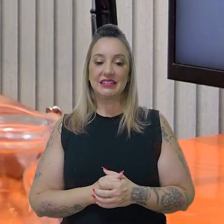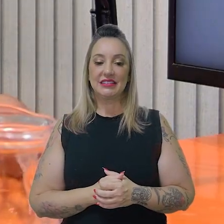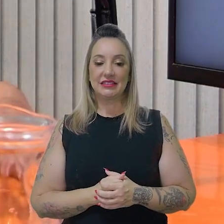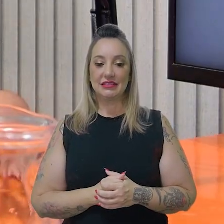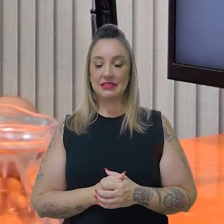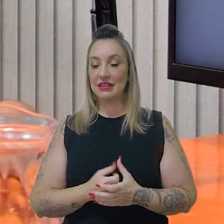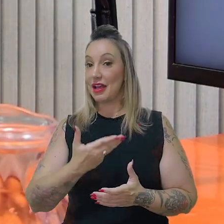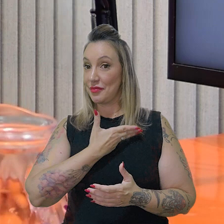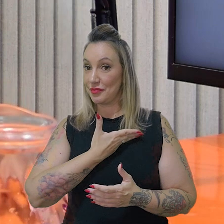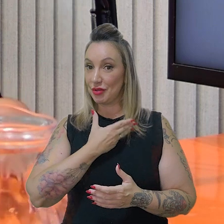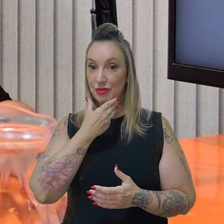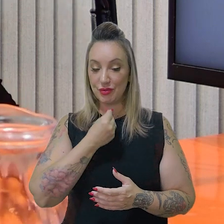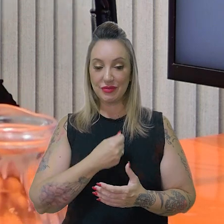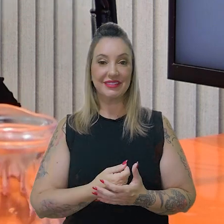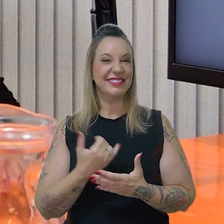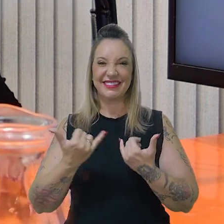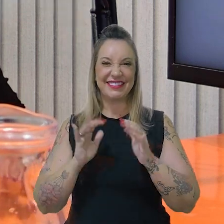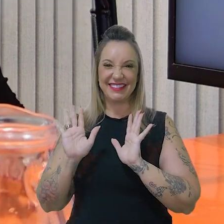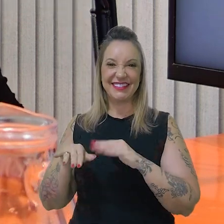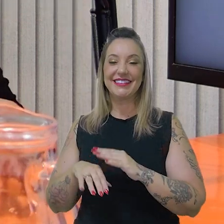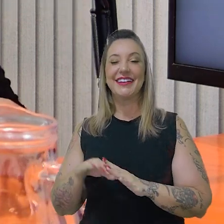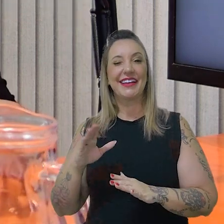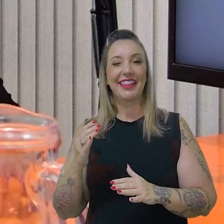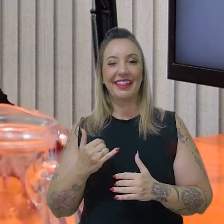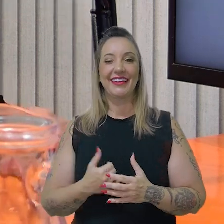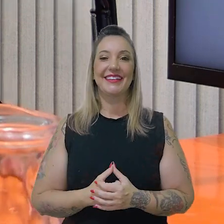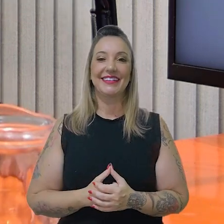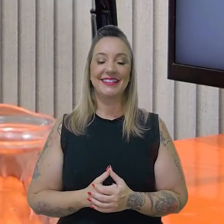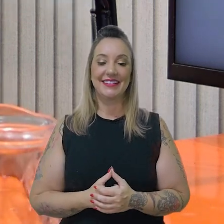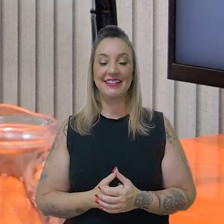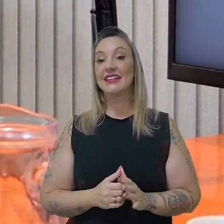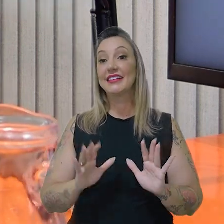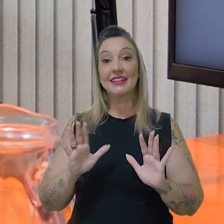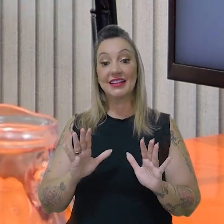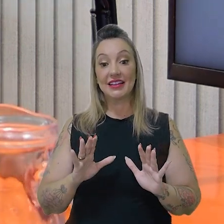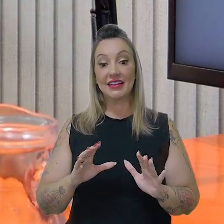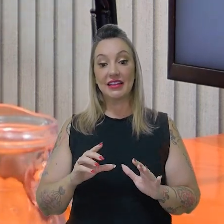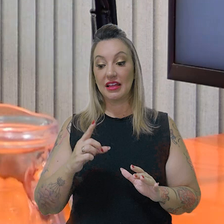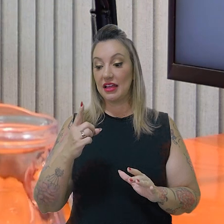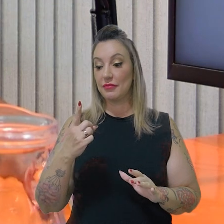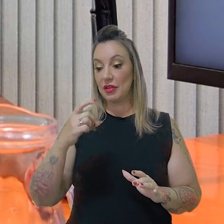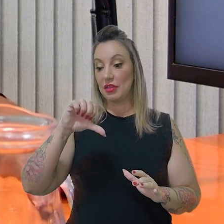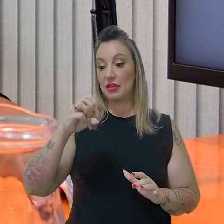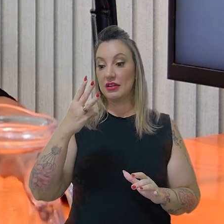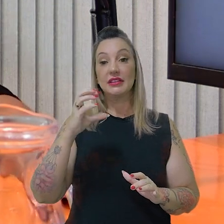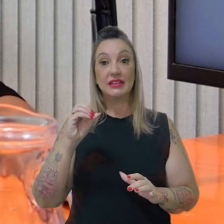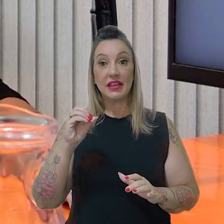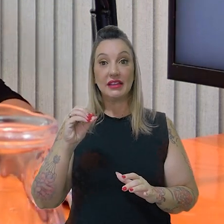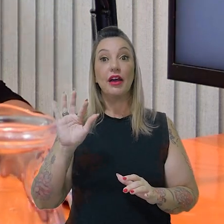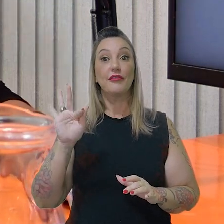amigo muito querido meu brincadeira olha troue não trouxe da década de 30 ele é francês é um